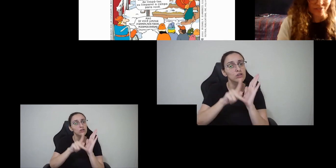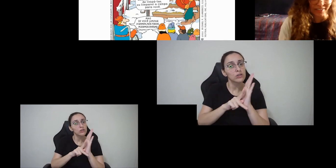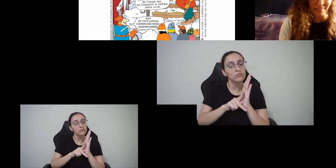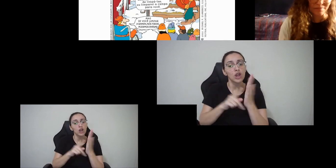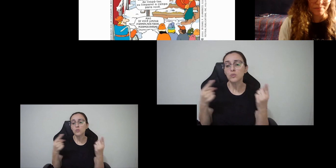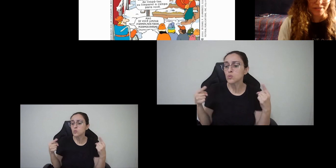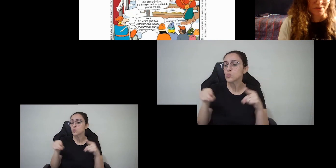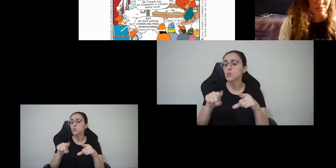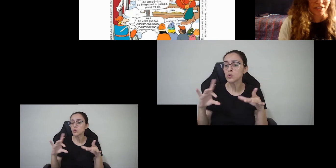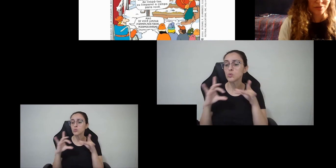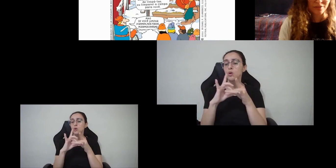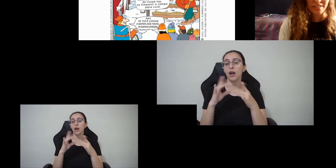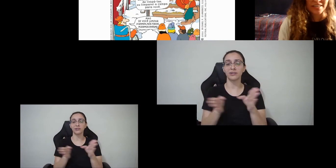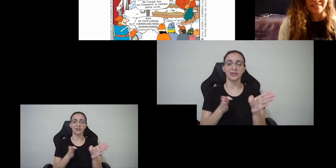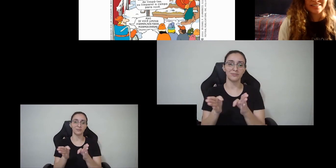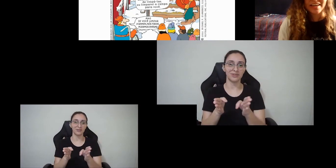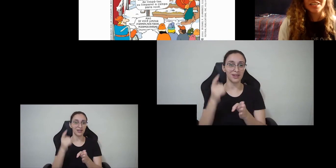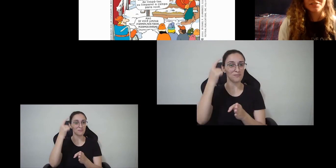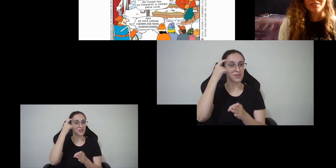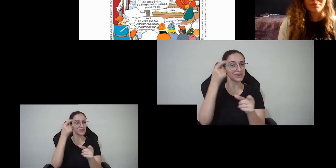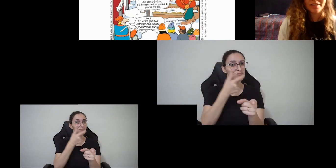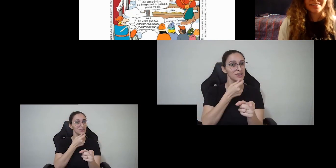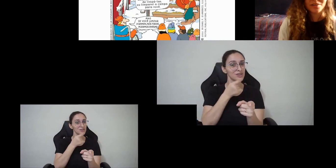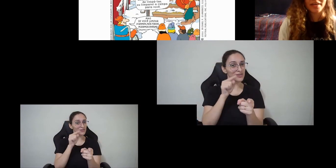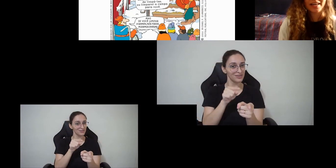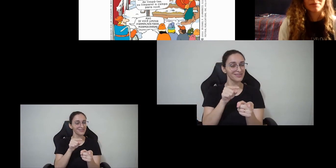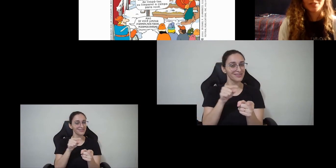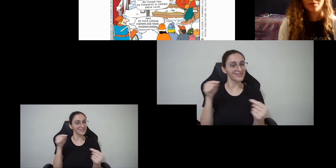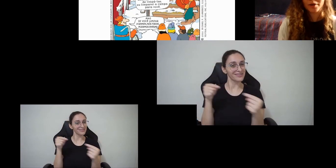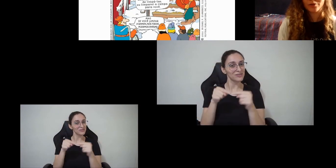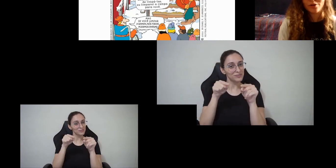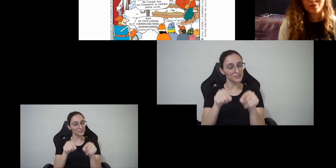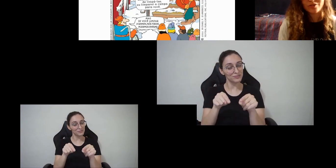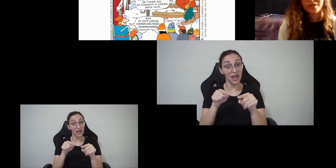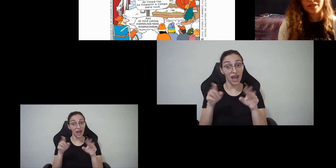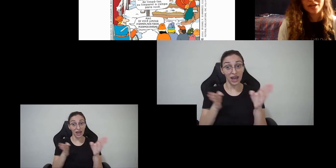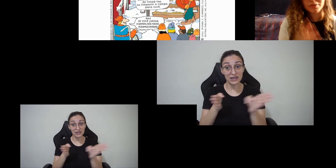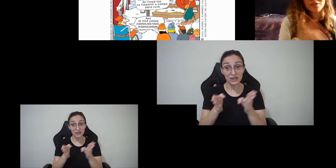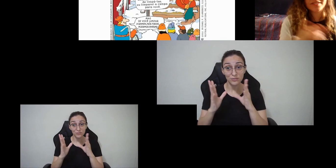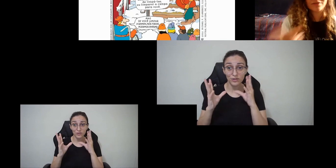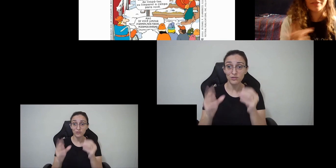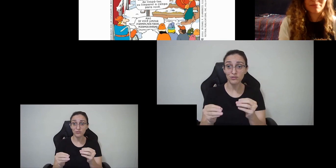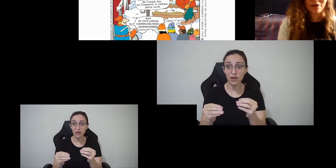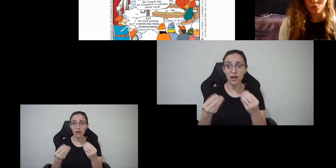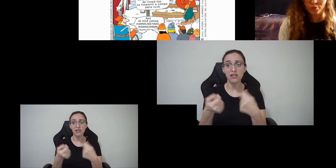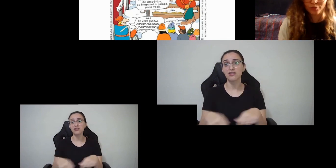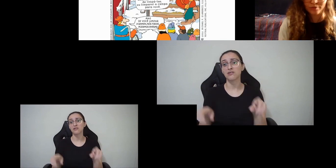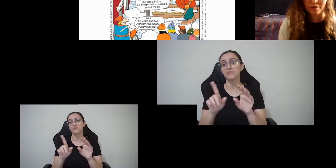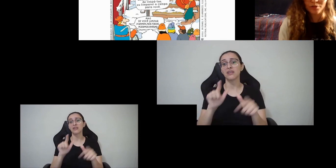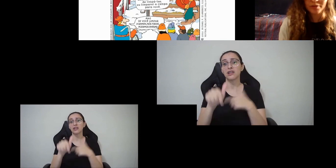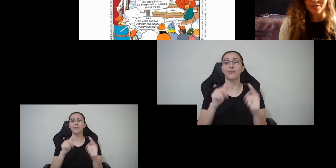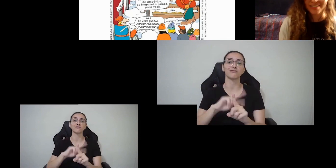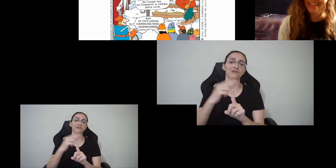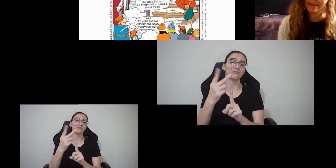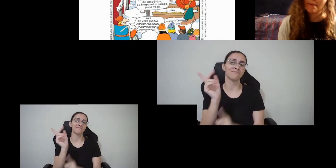esse garoto aqui, pensem como esse menino. Se a gente faz uma aplicação que ela é possível para todos, eu não preciso fazer um trabalho duplo,